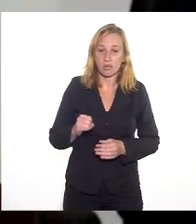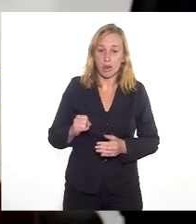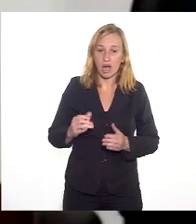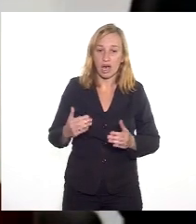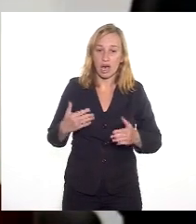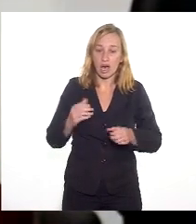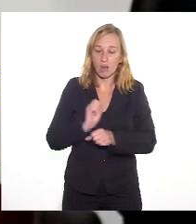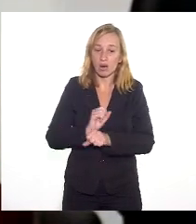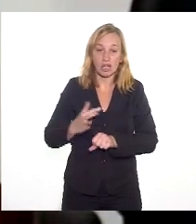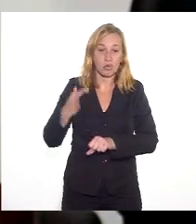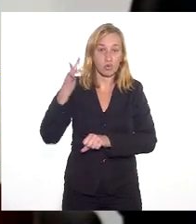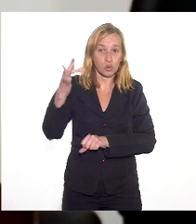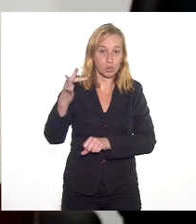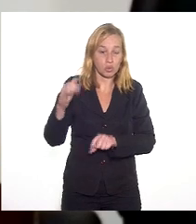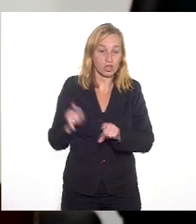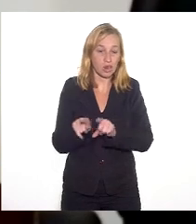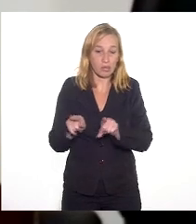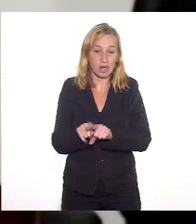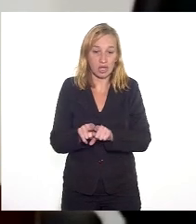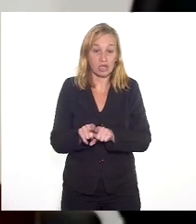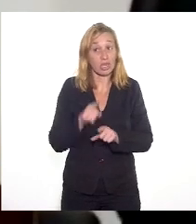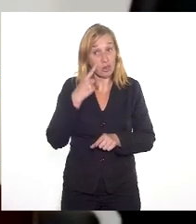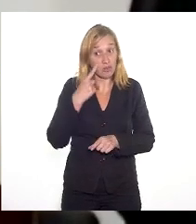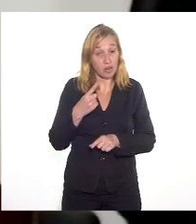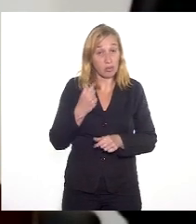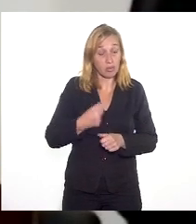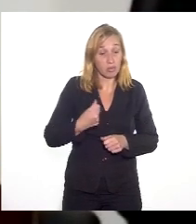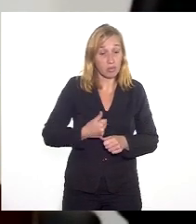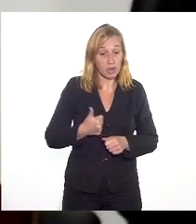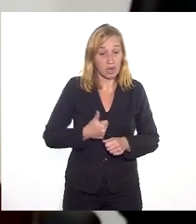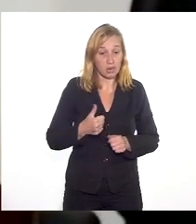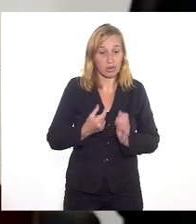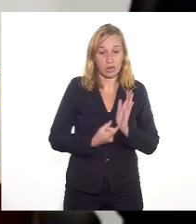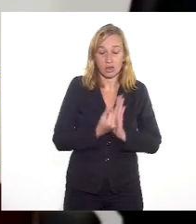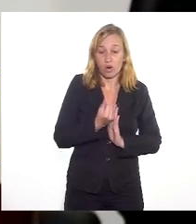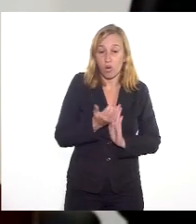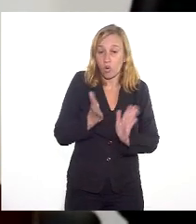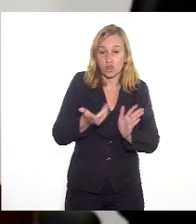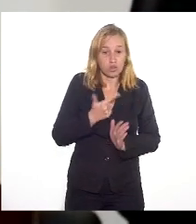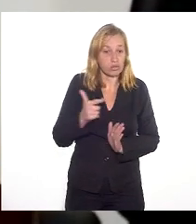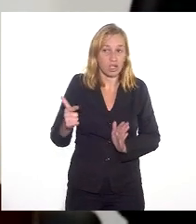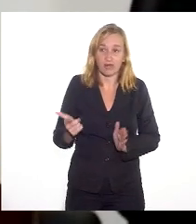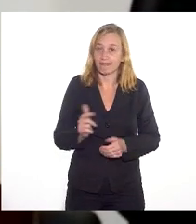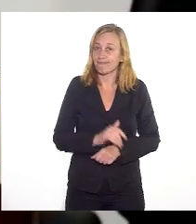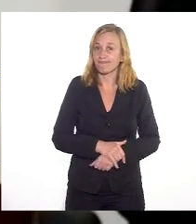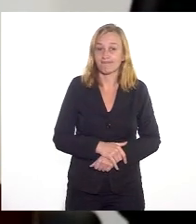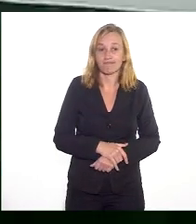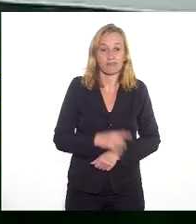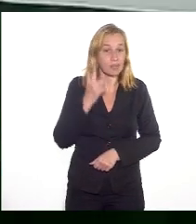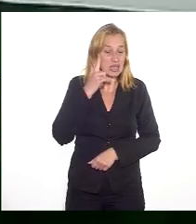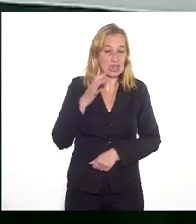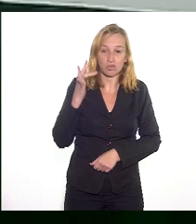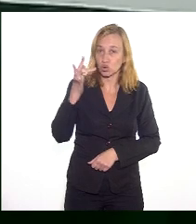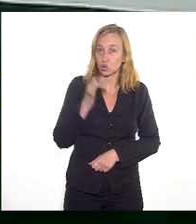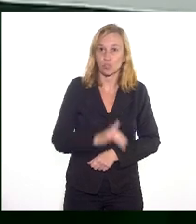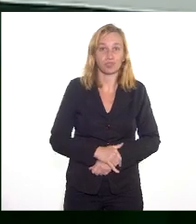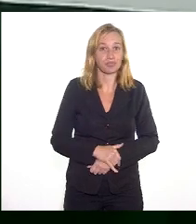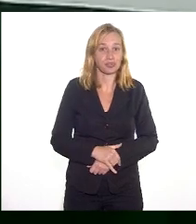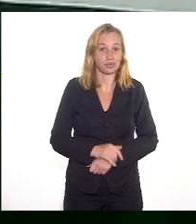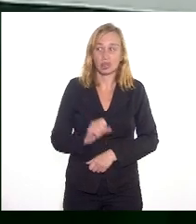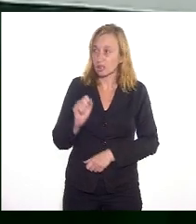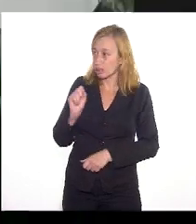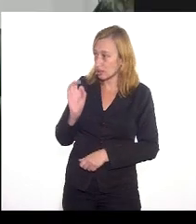prorroga também, a gente põe destinação de recursos no orçamento. Mas hoje ele não tem previsão de... É verdade. Está certo